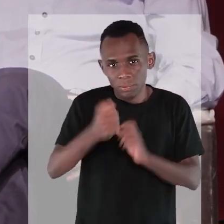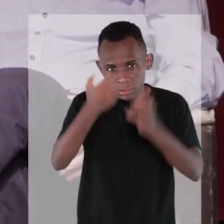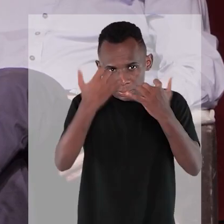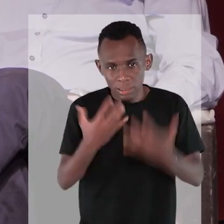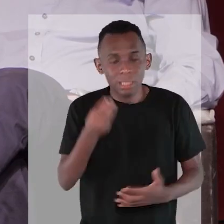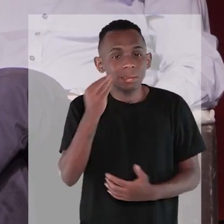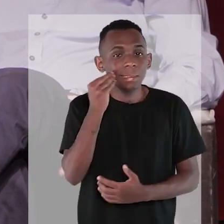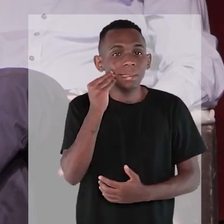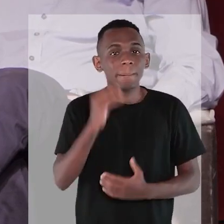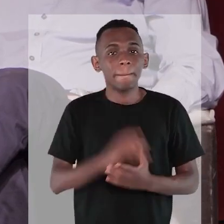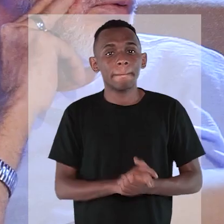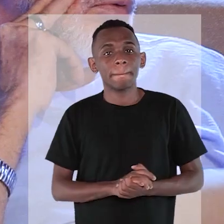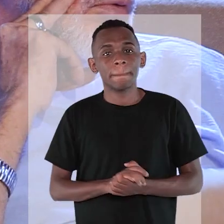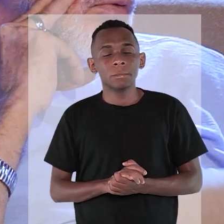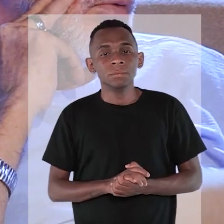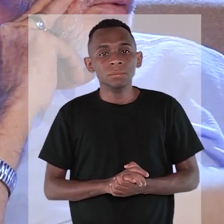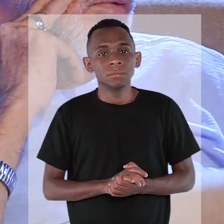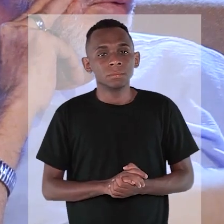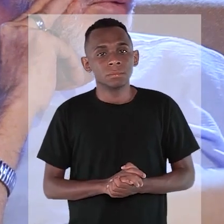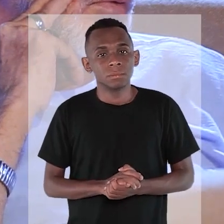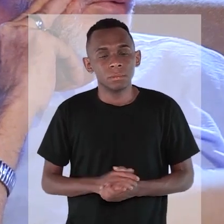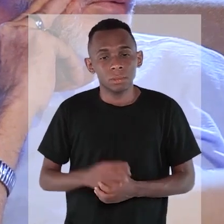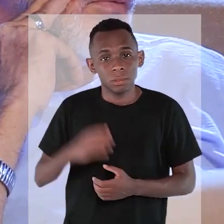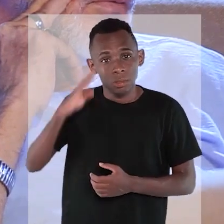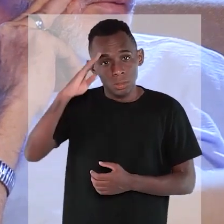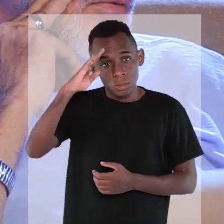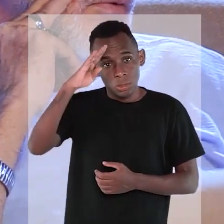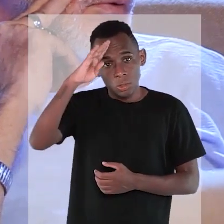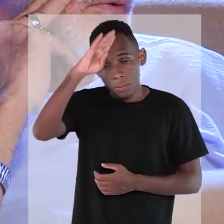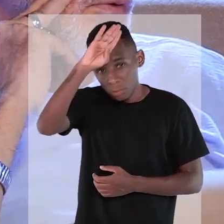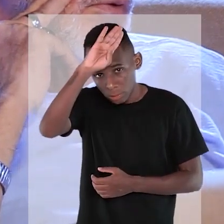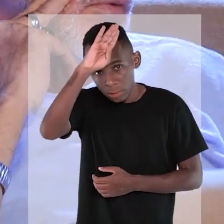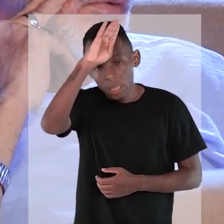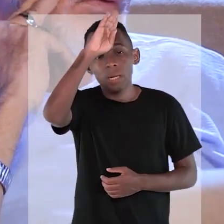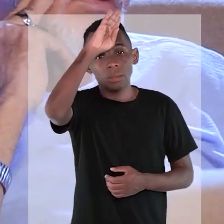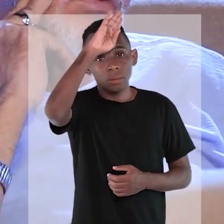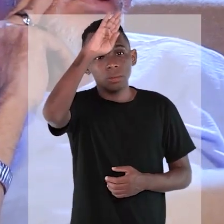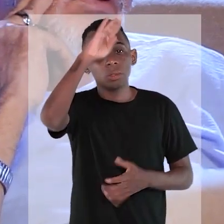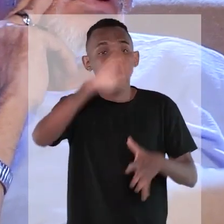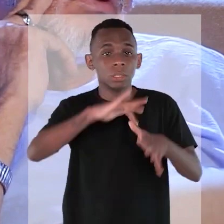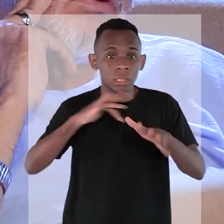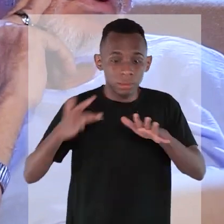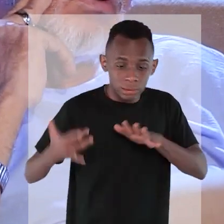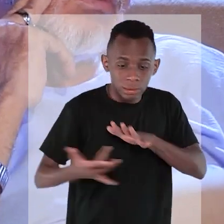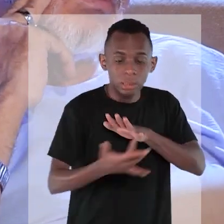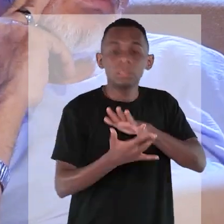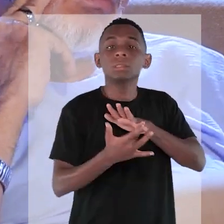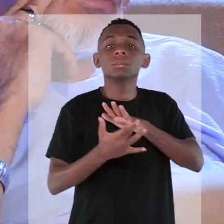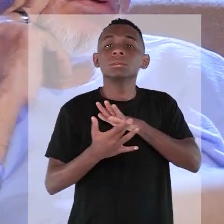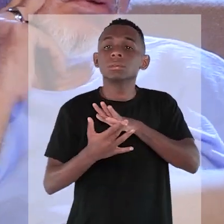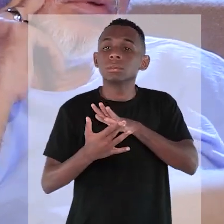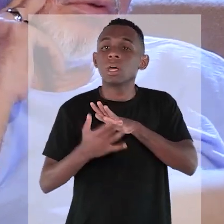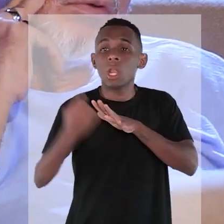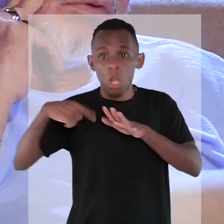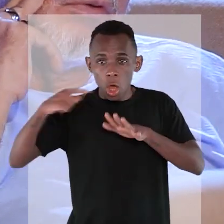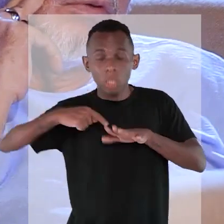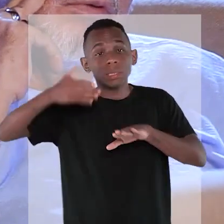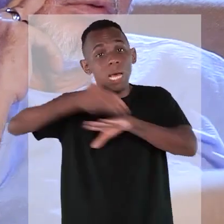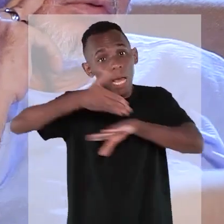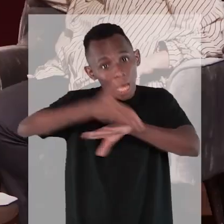o Bolsonaro, a sociabilidade das redes sociais, o fato da gente passar mais tempo nas redes